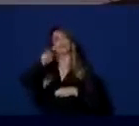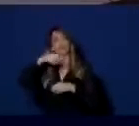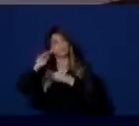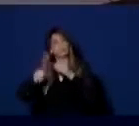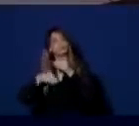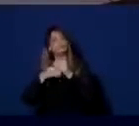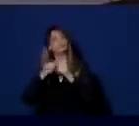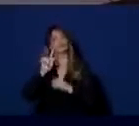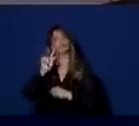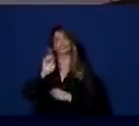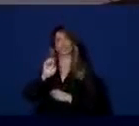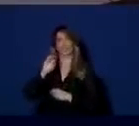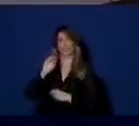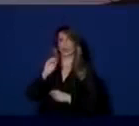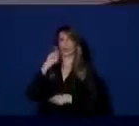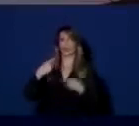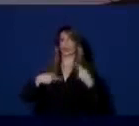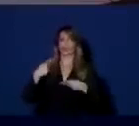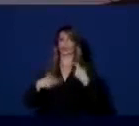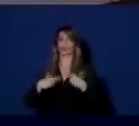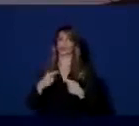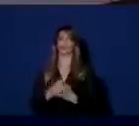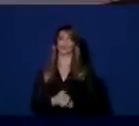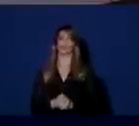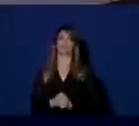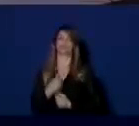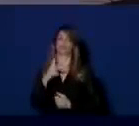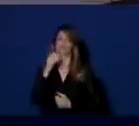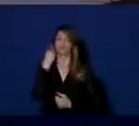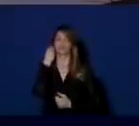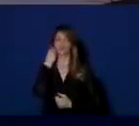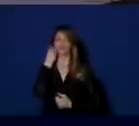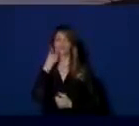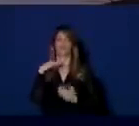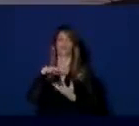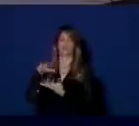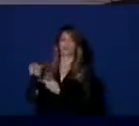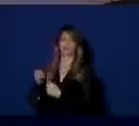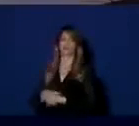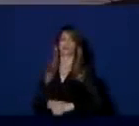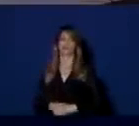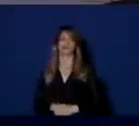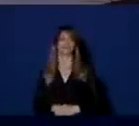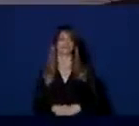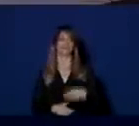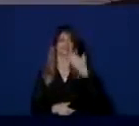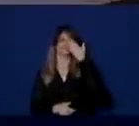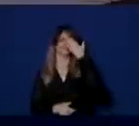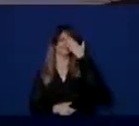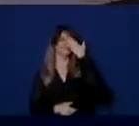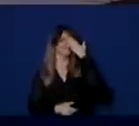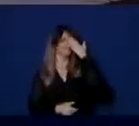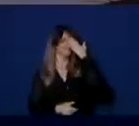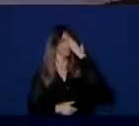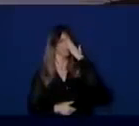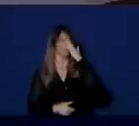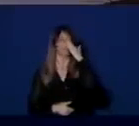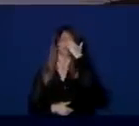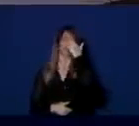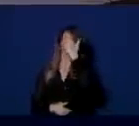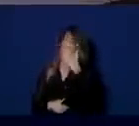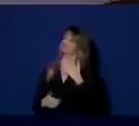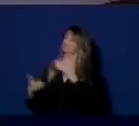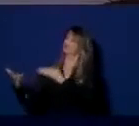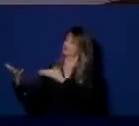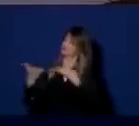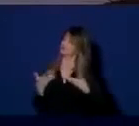na geopolítica, pegando também tua experiência internacional. Bom, primeiro, obrigado pelo convite. Vocês abreviaram